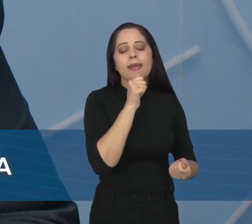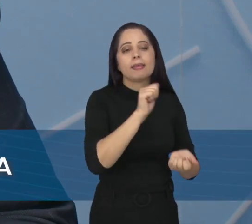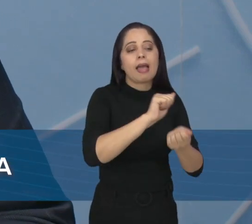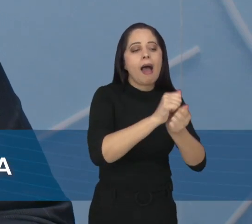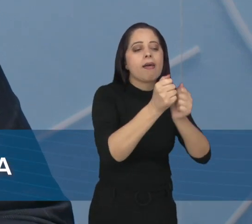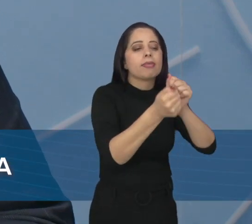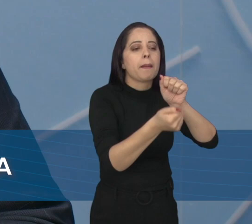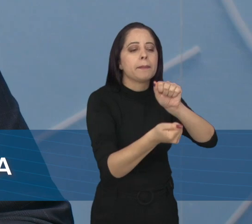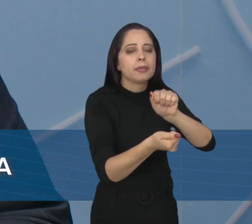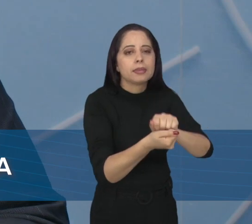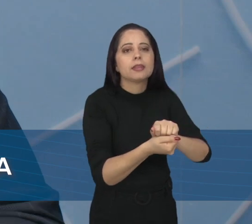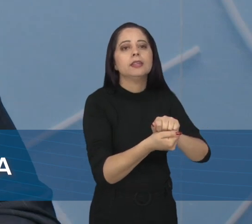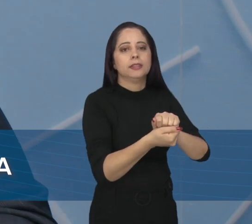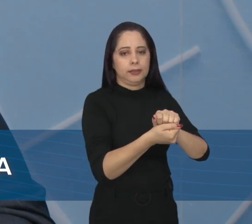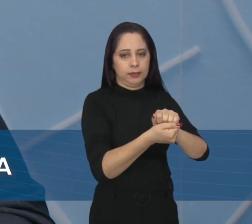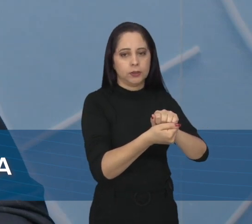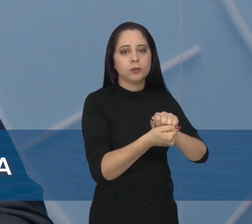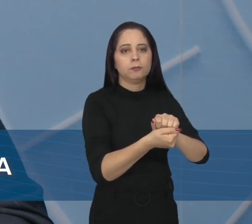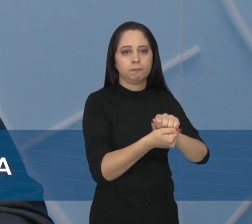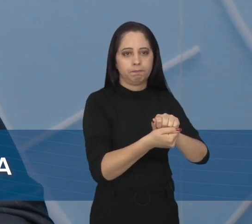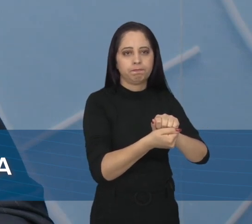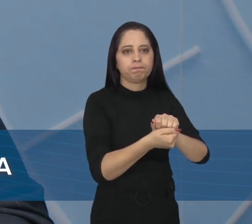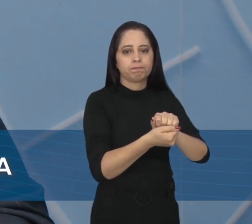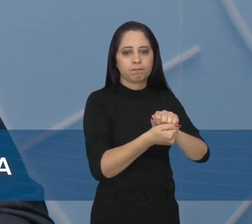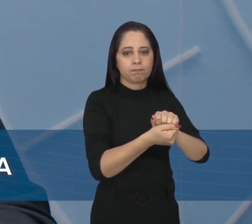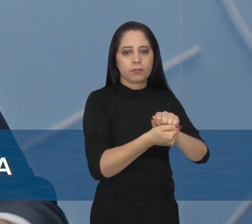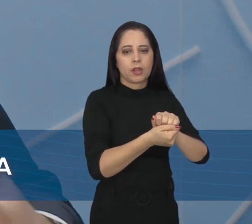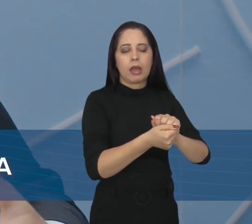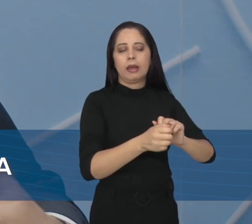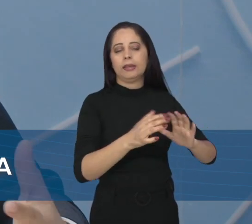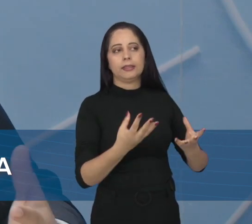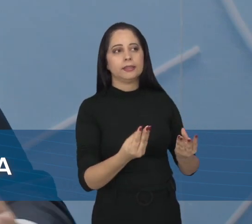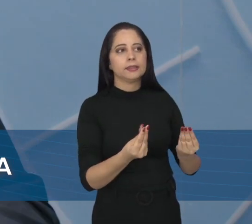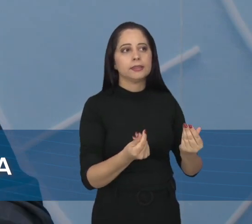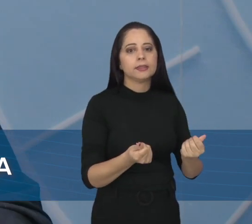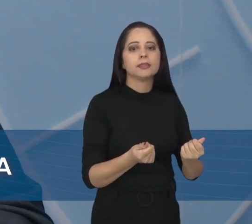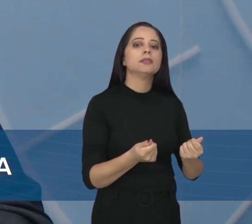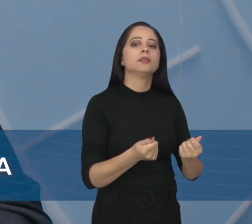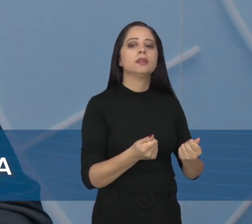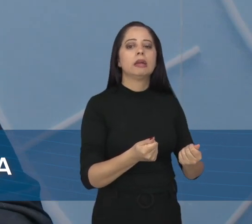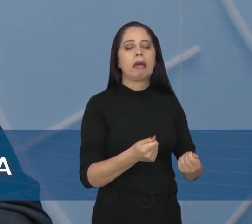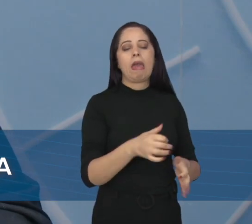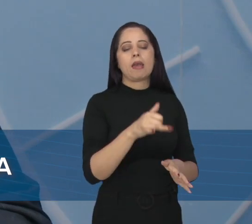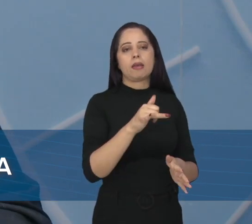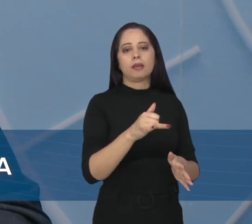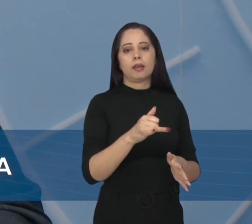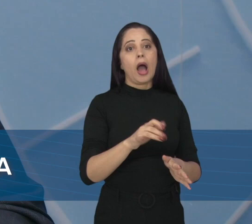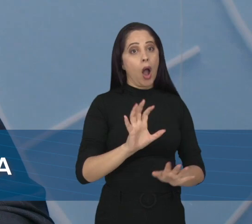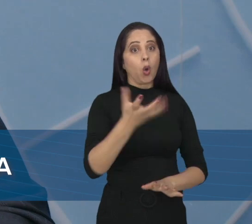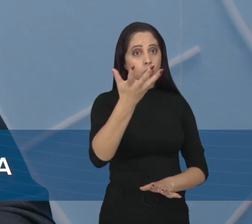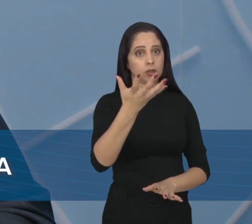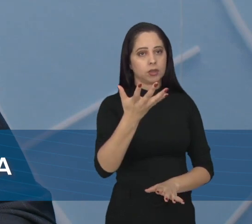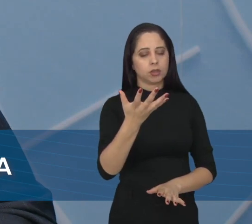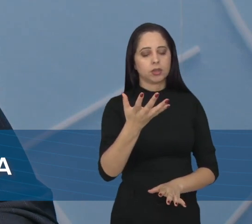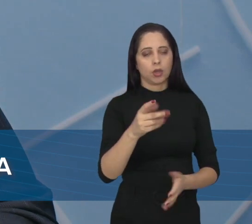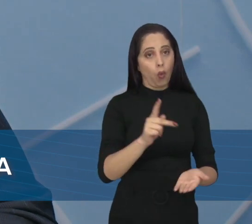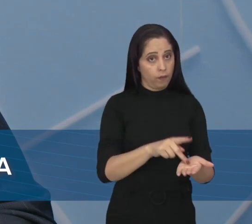amoldando em termos de decisões, enfim, com relação a isso. Eu tive um